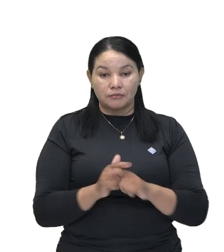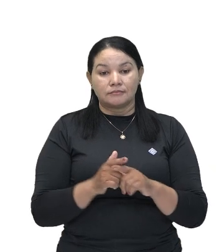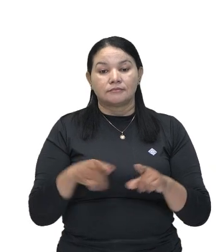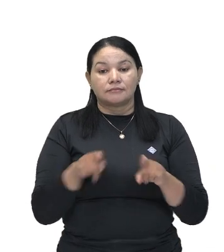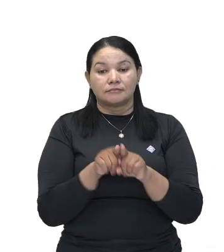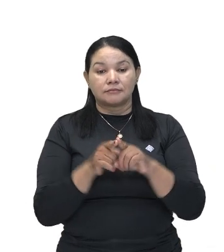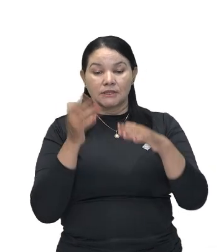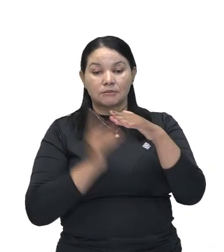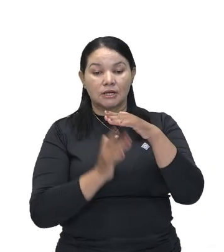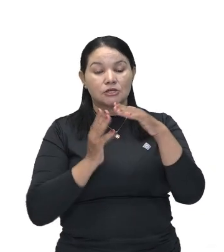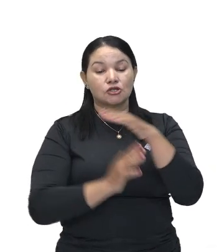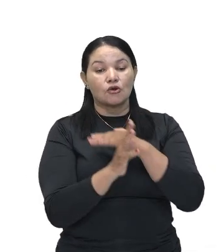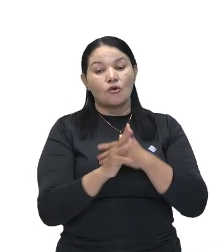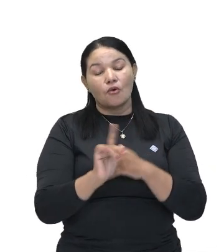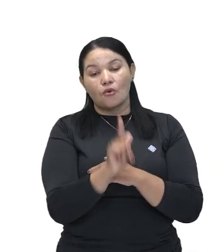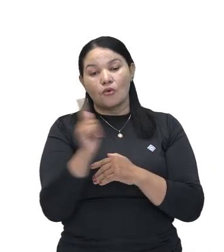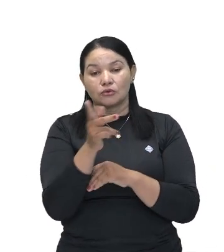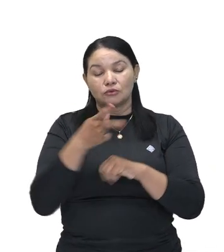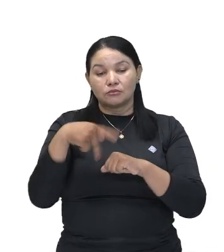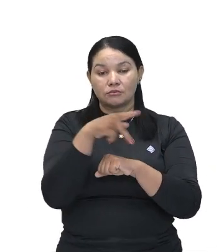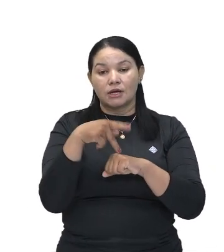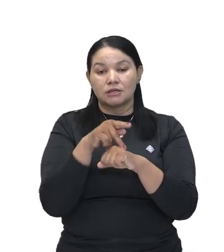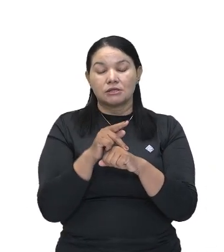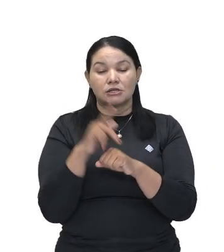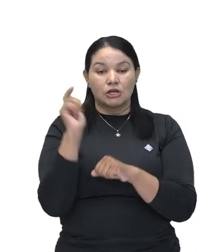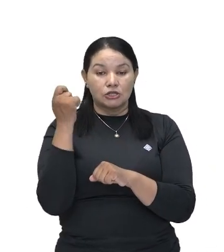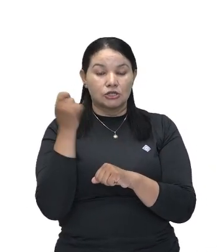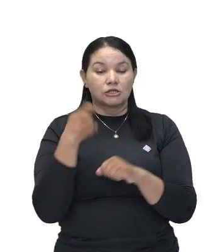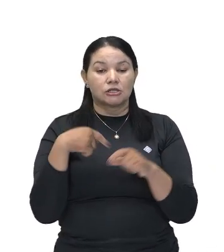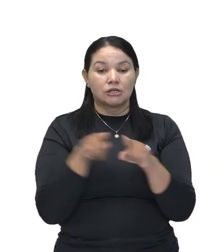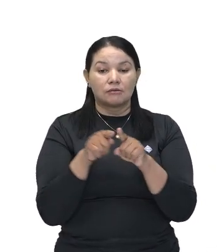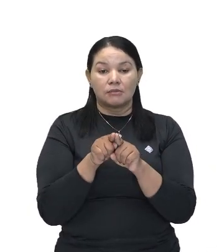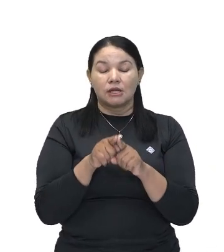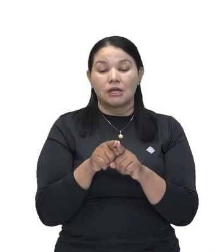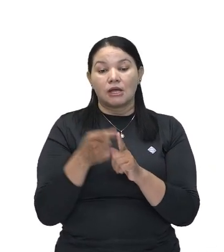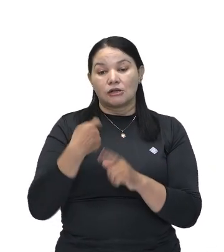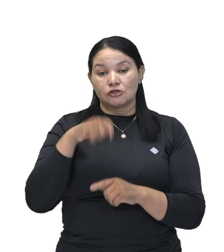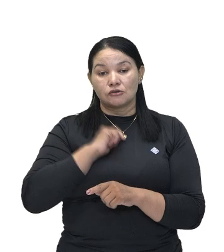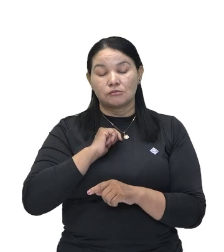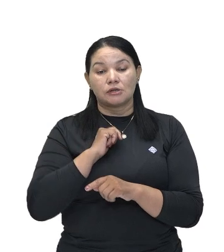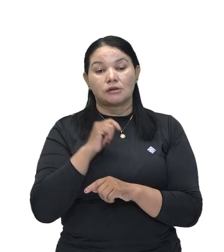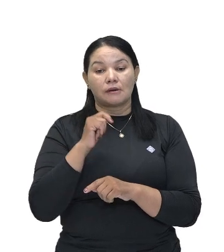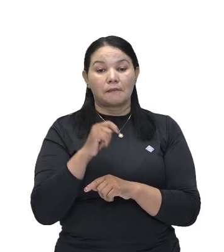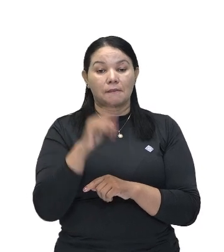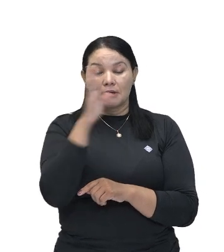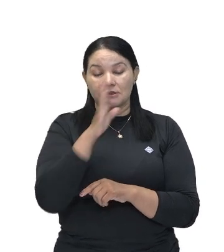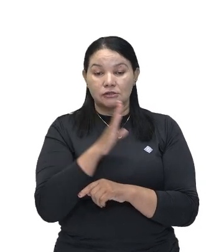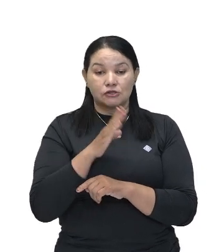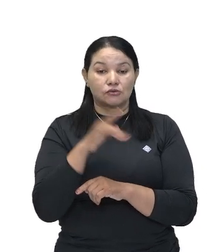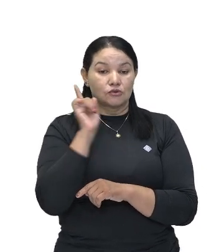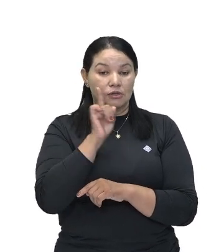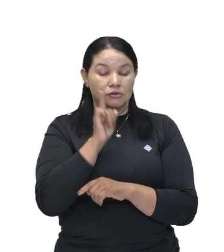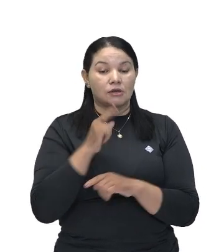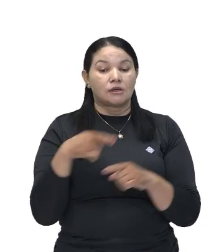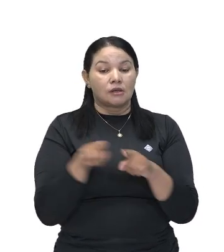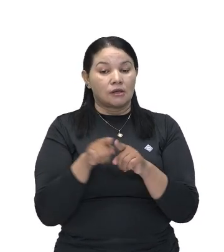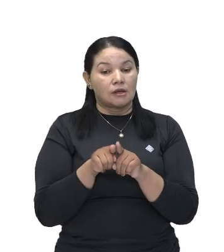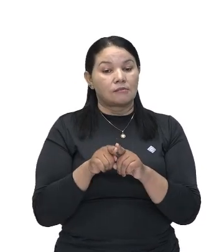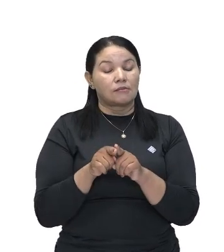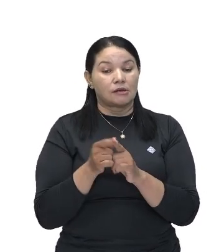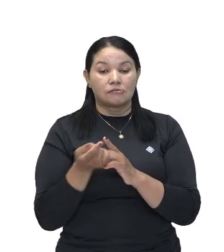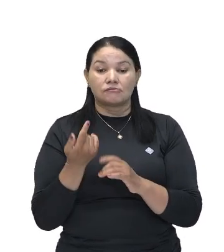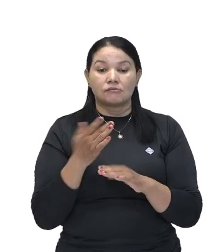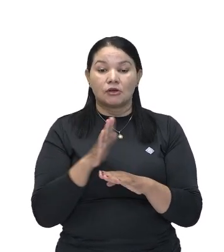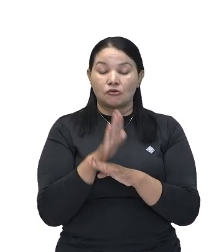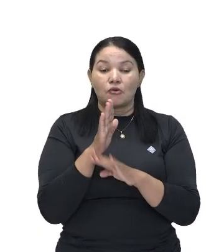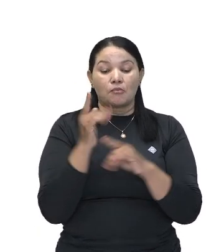para outros países, como a Argentina, a Espanha, o Brasil e os Estados Unidos, contribuiu aí, né, para essa redução da taxa